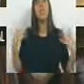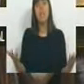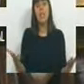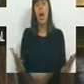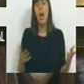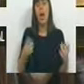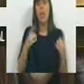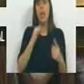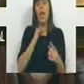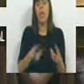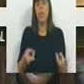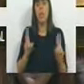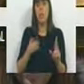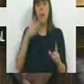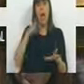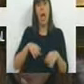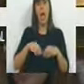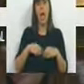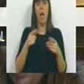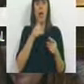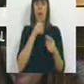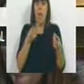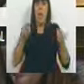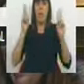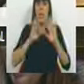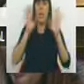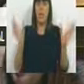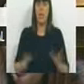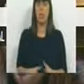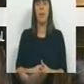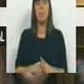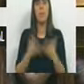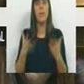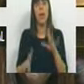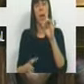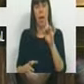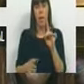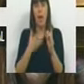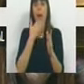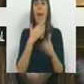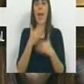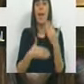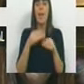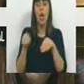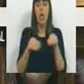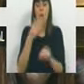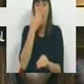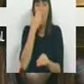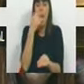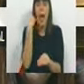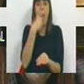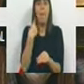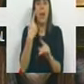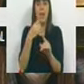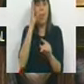e até quem sabe estariam dispostos a tolerar o seu liberalismo. Agora, a eficácia deste jogo de aparências